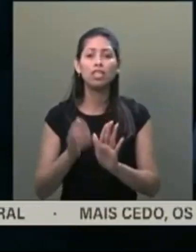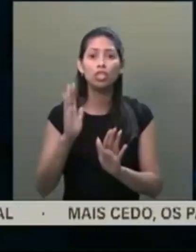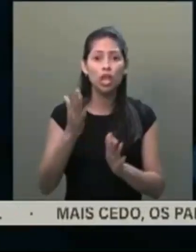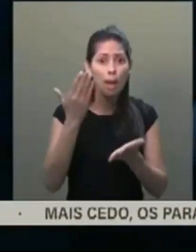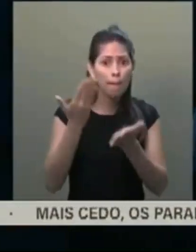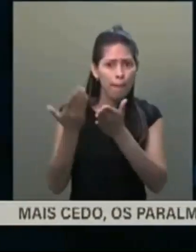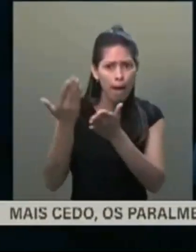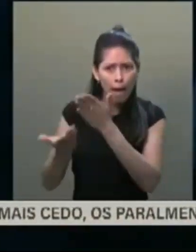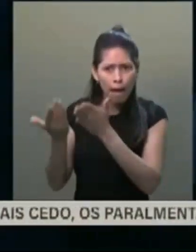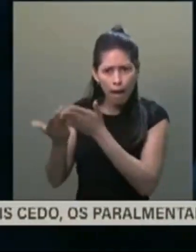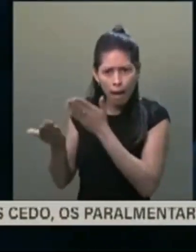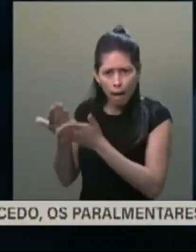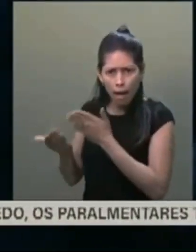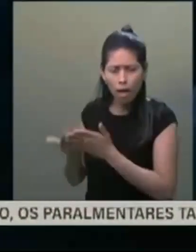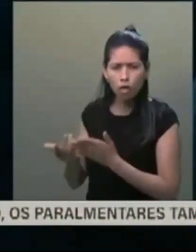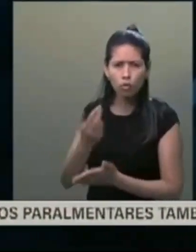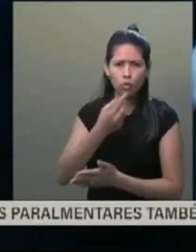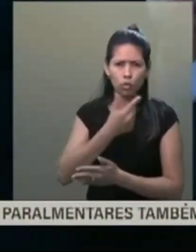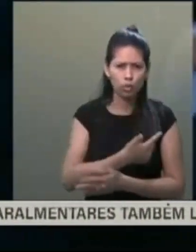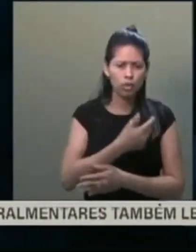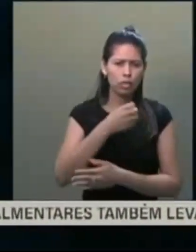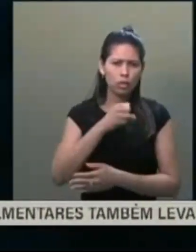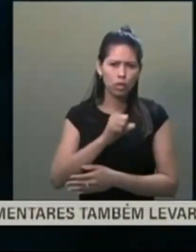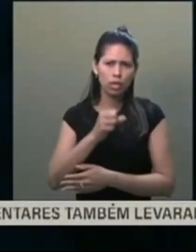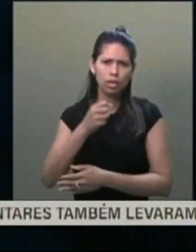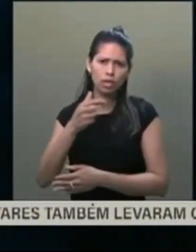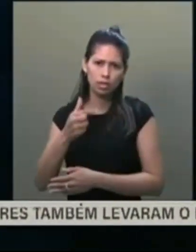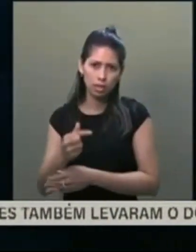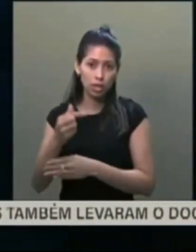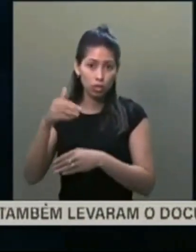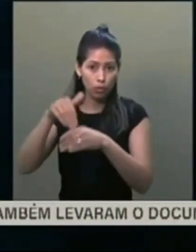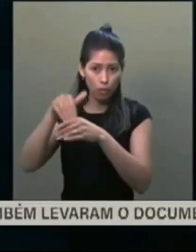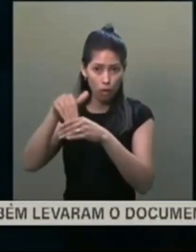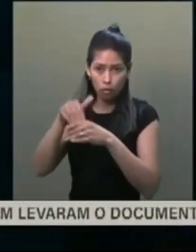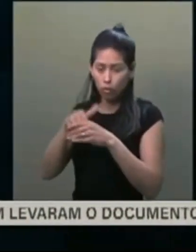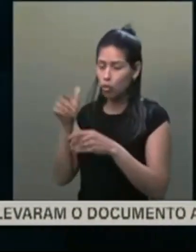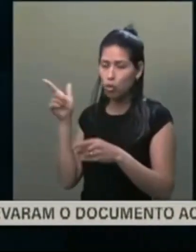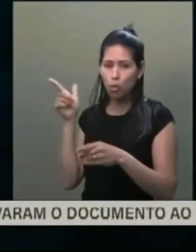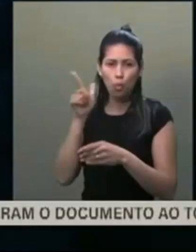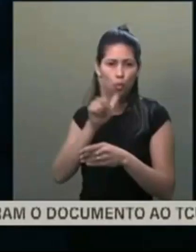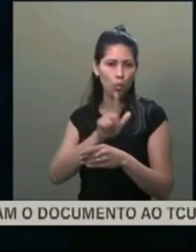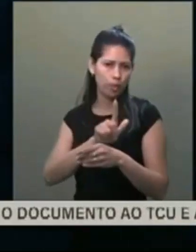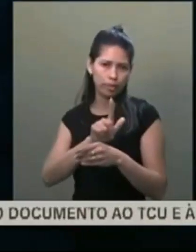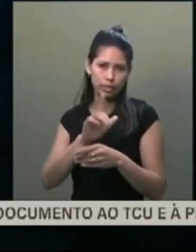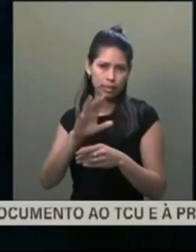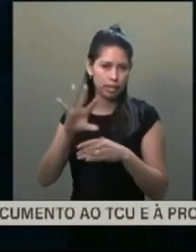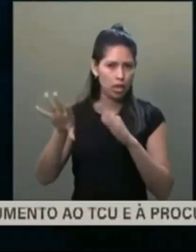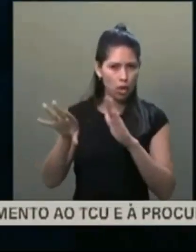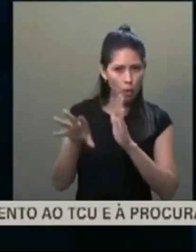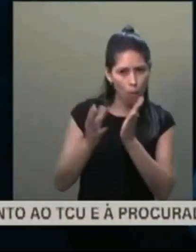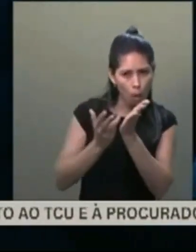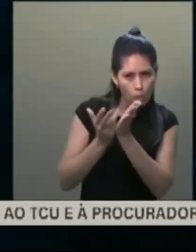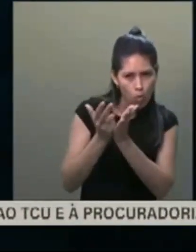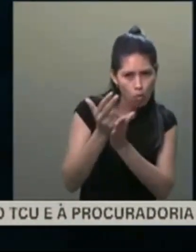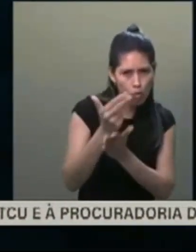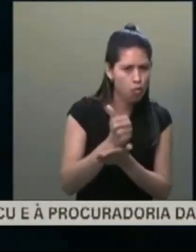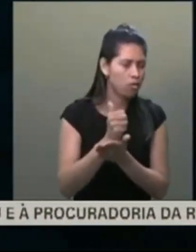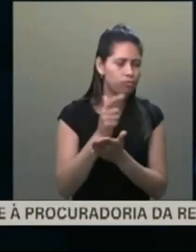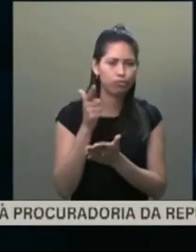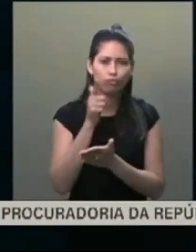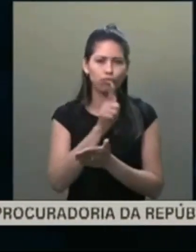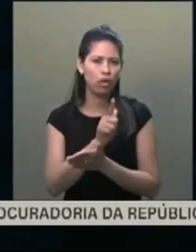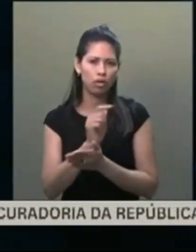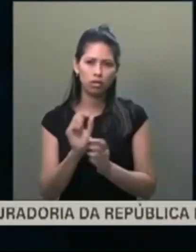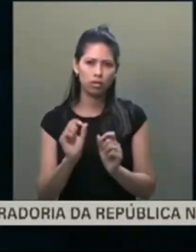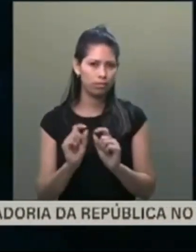perdidos 287 votos que não foram recuperados. E o senador Marcelo Castro sabe o